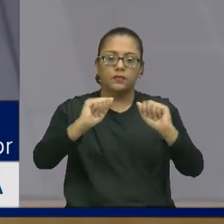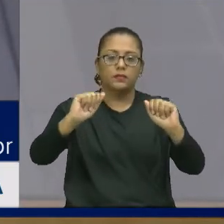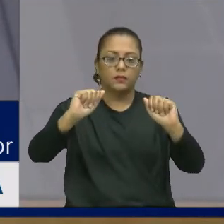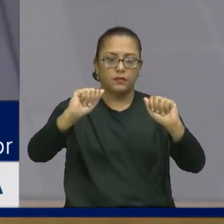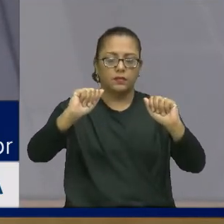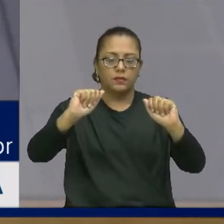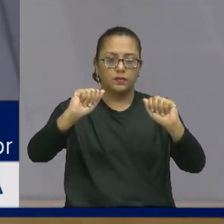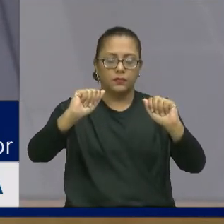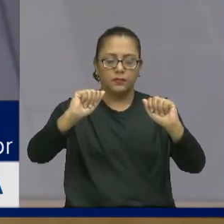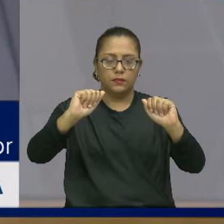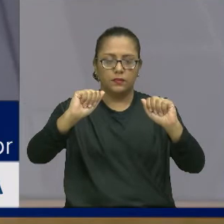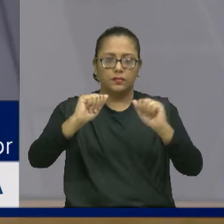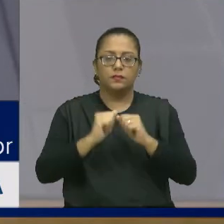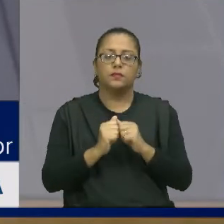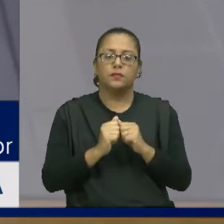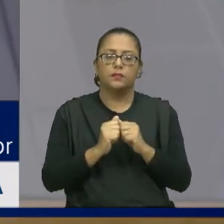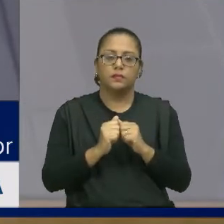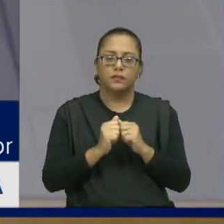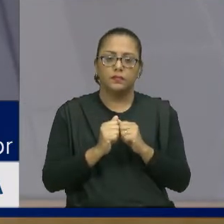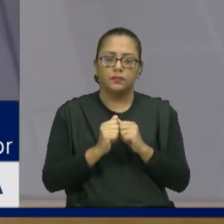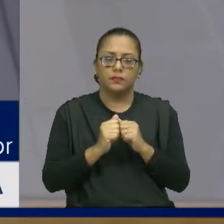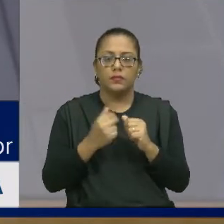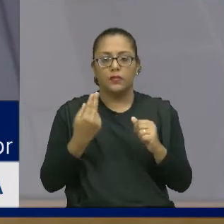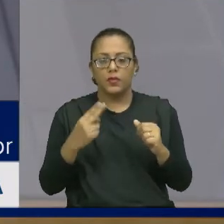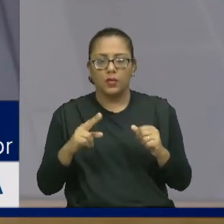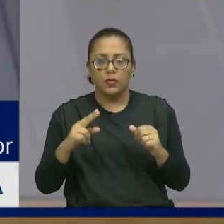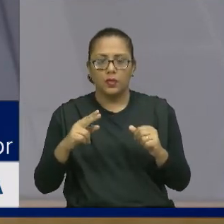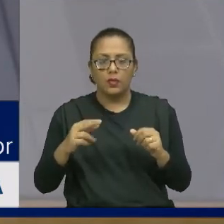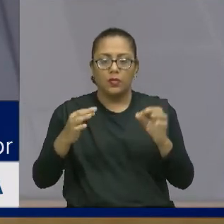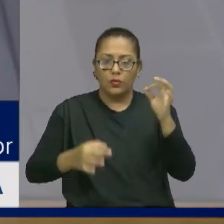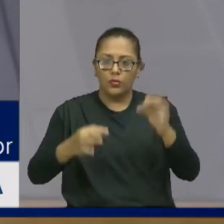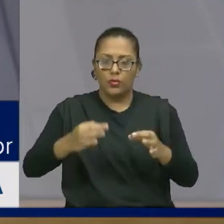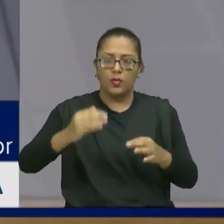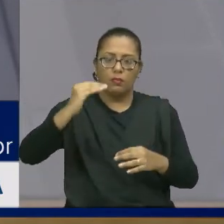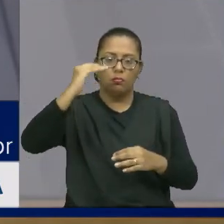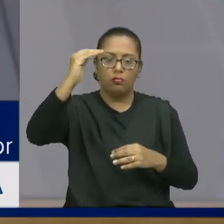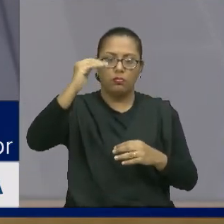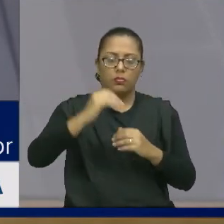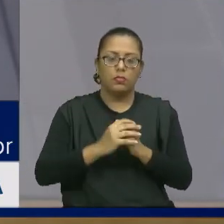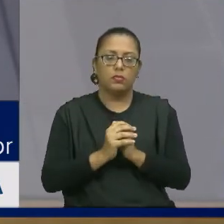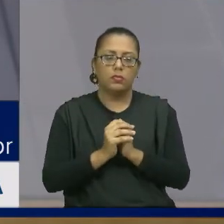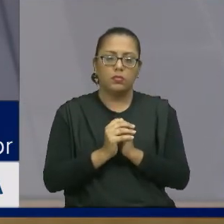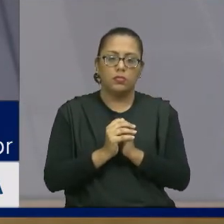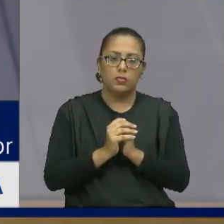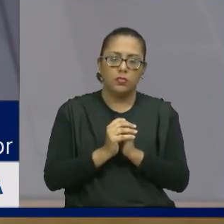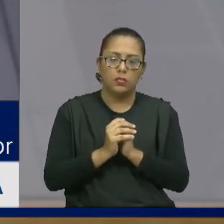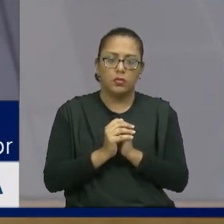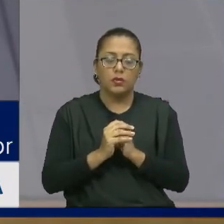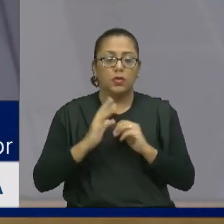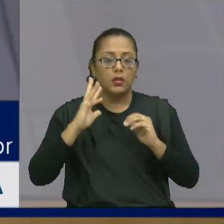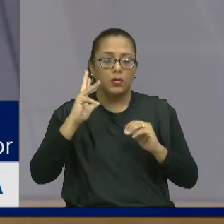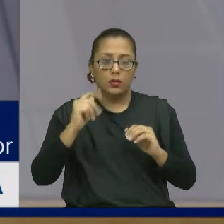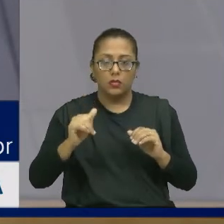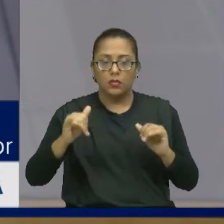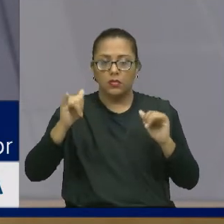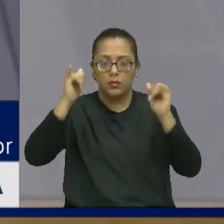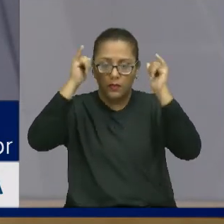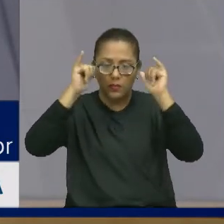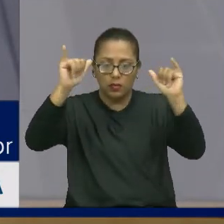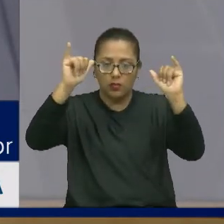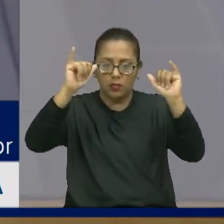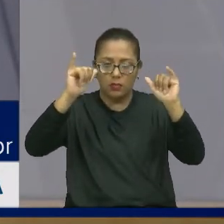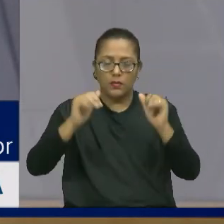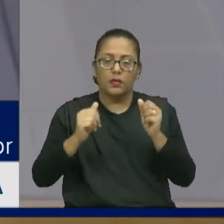tributário ou procurador, já que os representantes fazendários devem ser